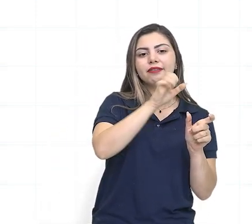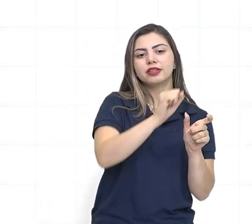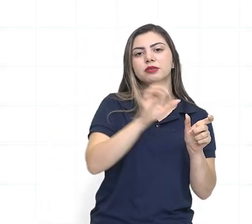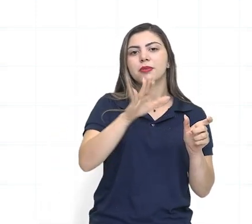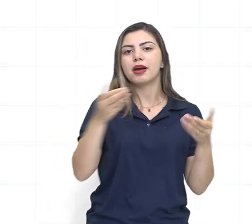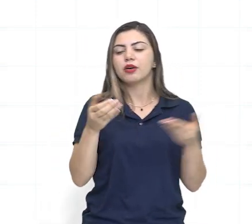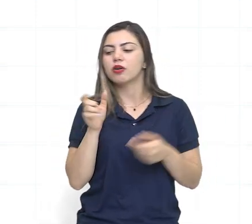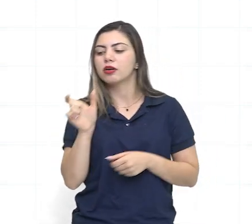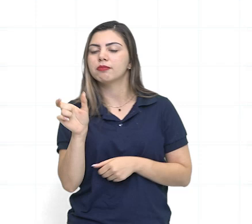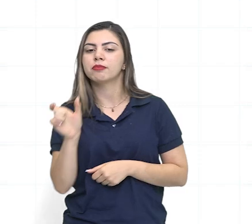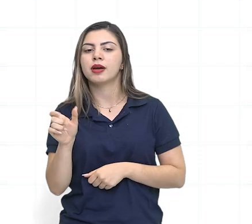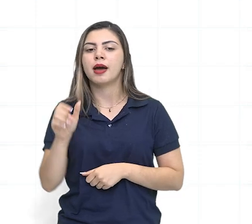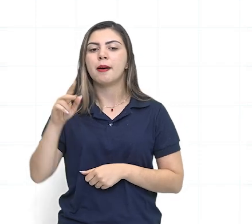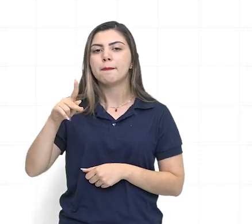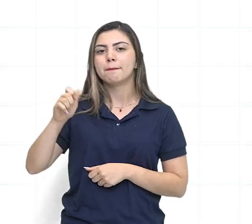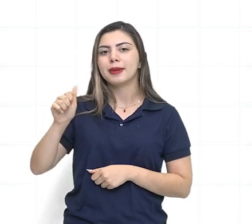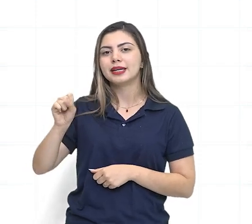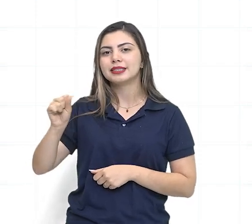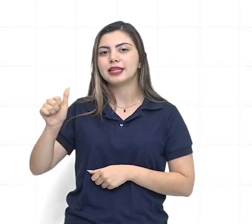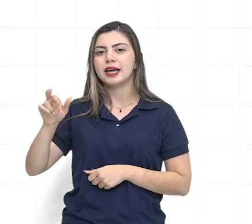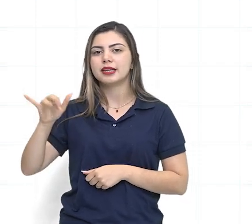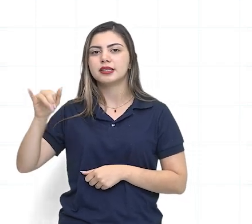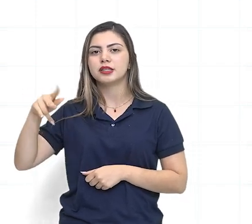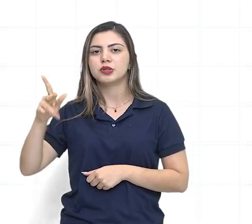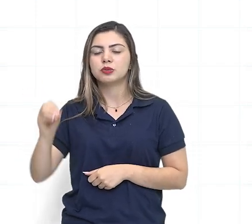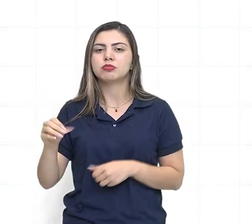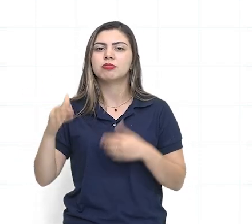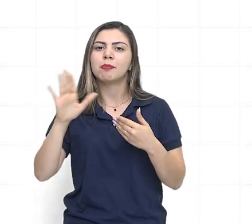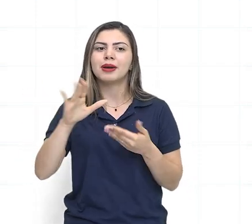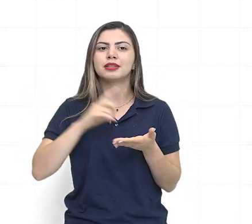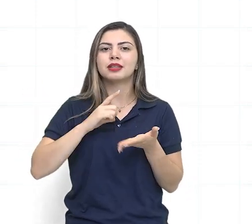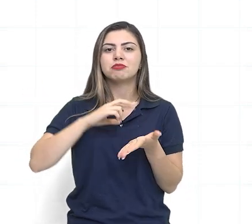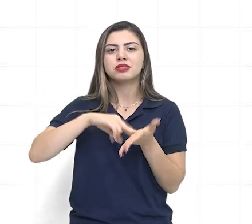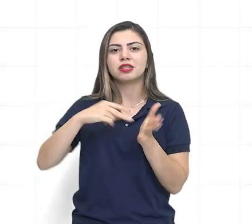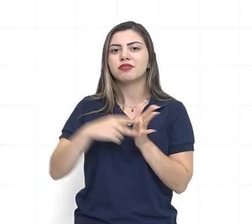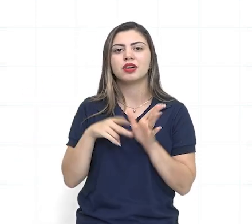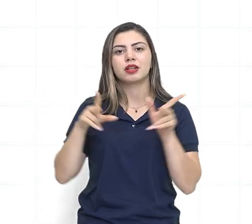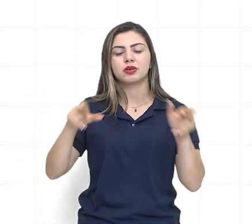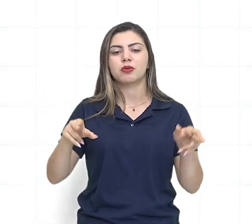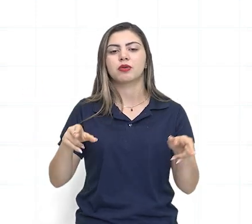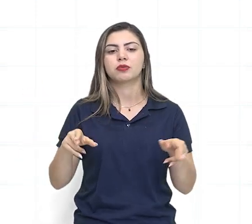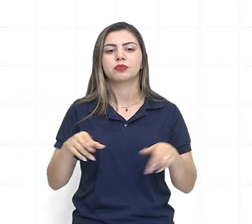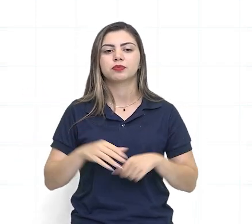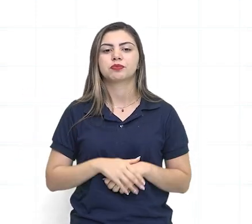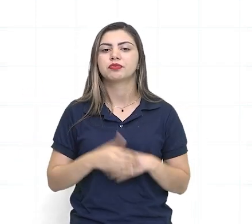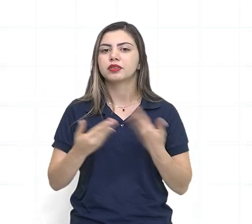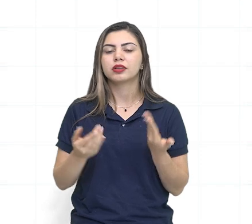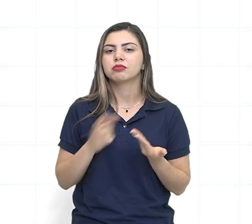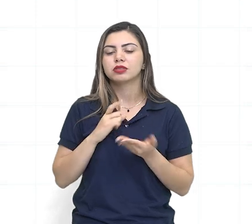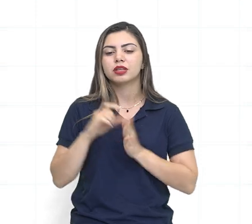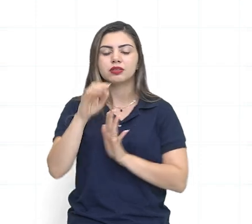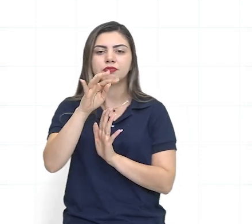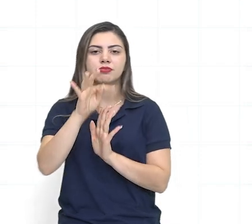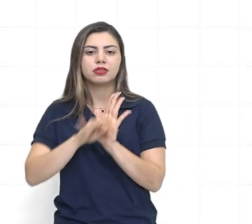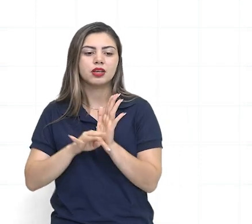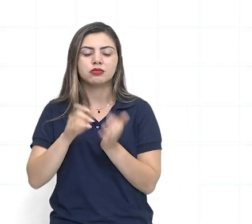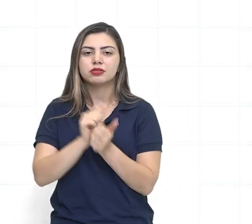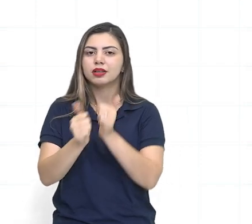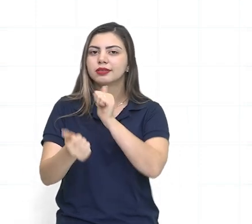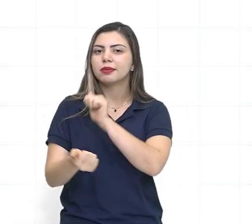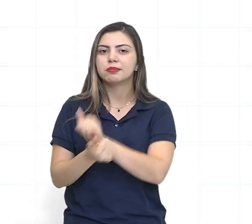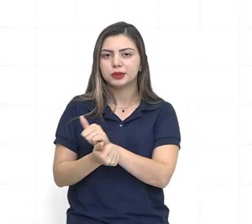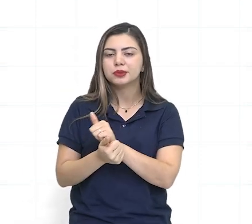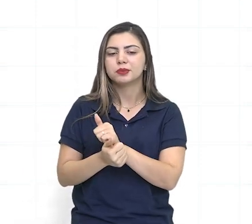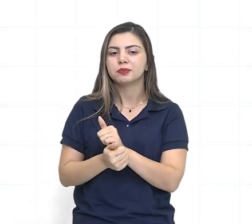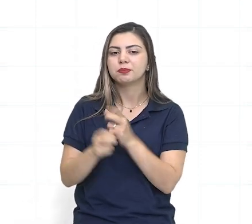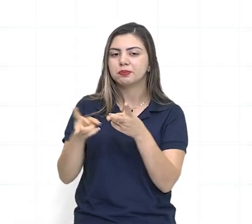passarinhos. E assim ele vai fazendo em todo o poema dele. Olha, minha terra tem palmeiras onde canta o